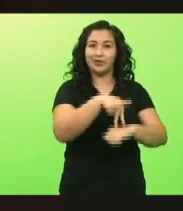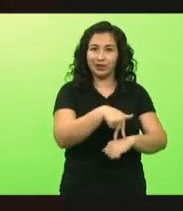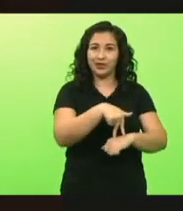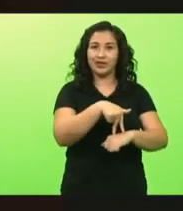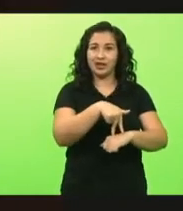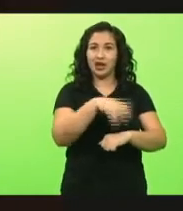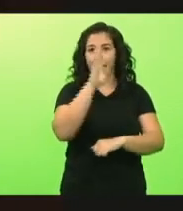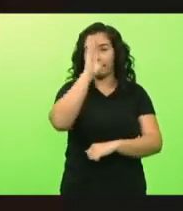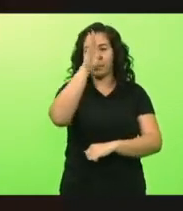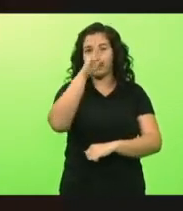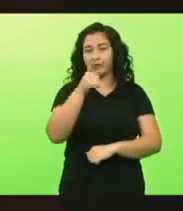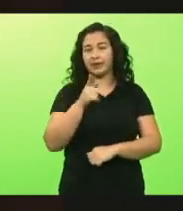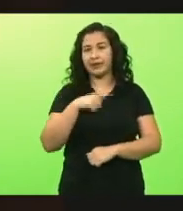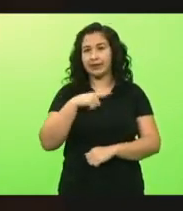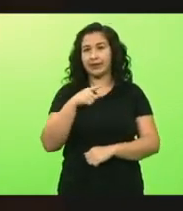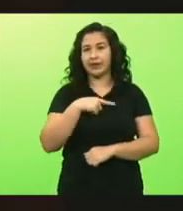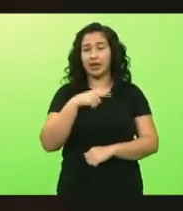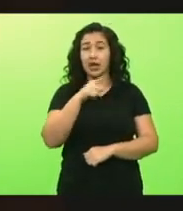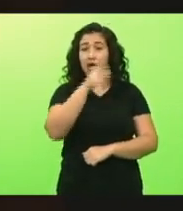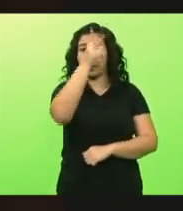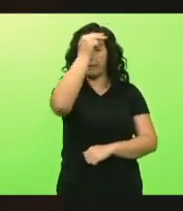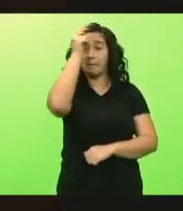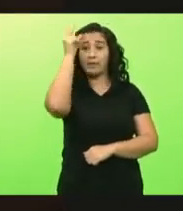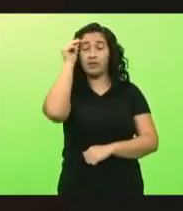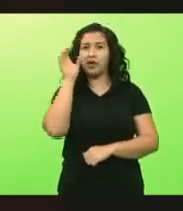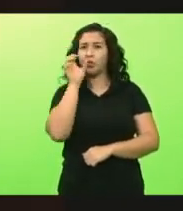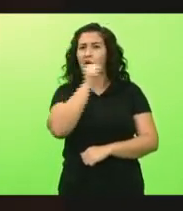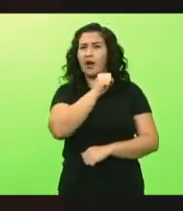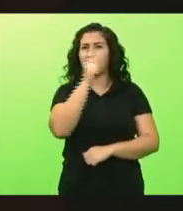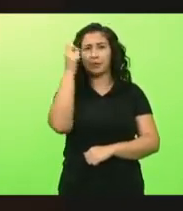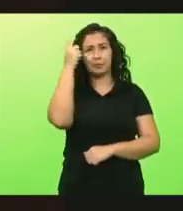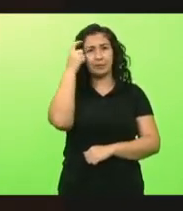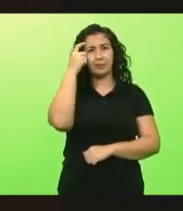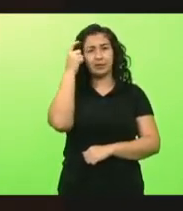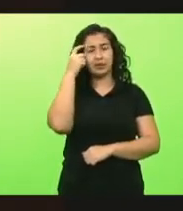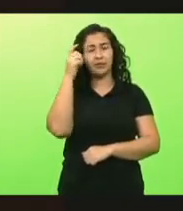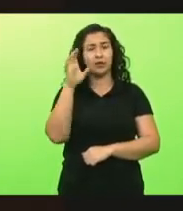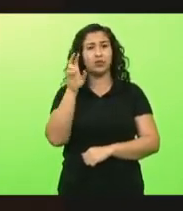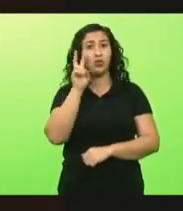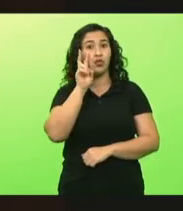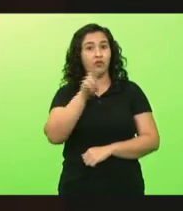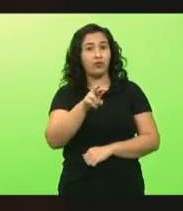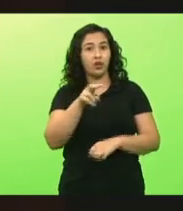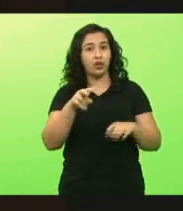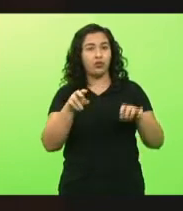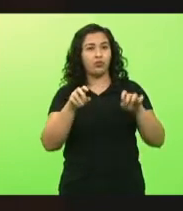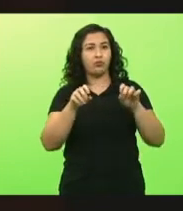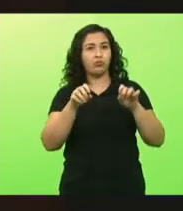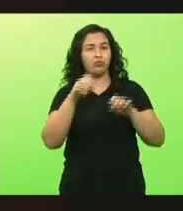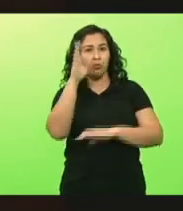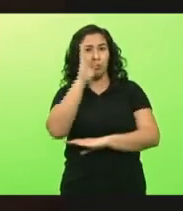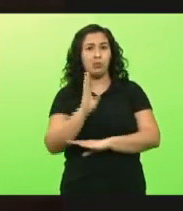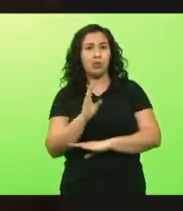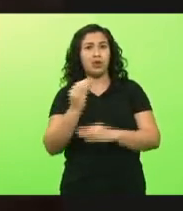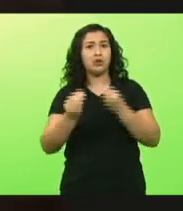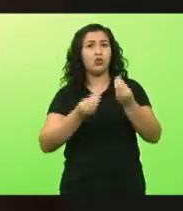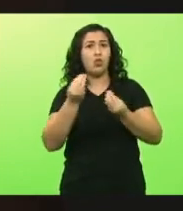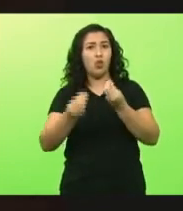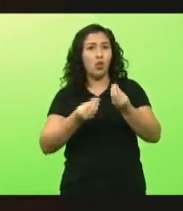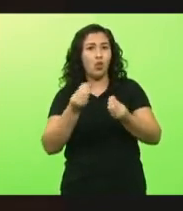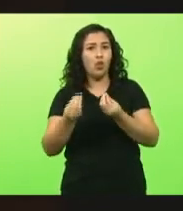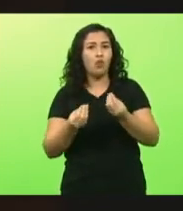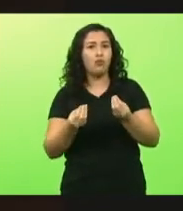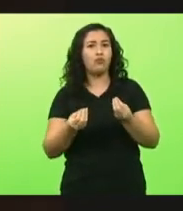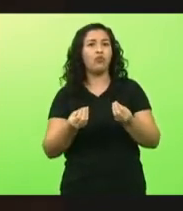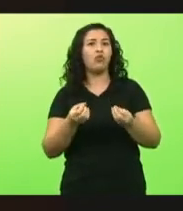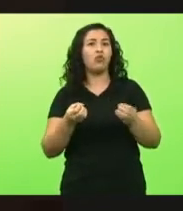governamentais. O prefeito Murialdo foi rápido no pensamento, ele ouviu o cenário nacional das informações que estavam pipocando acerca de um